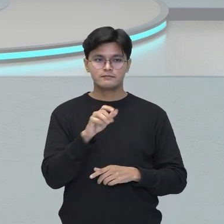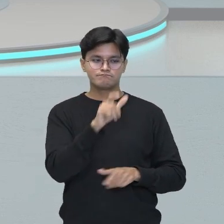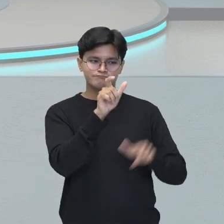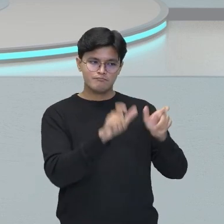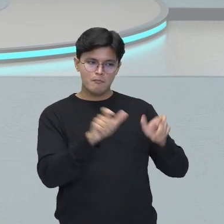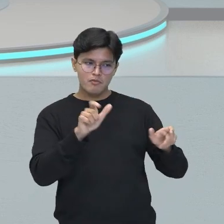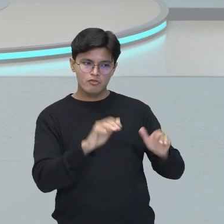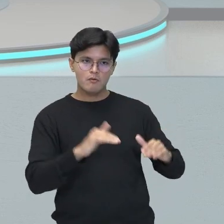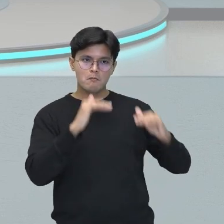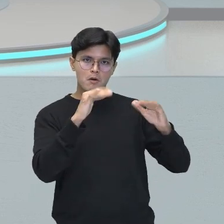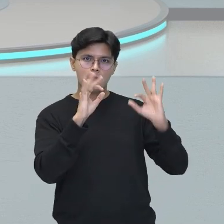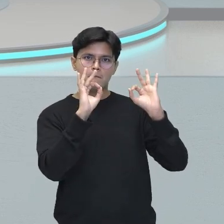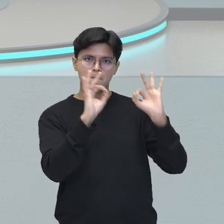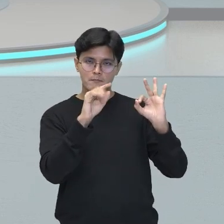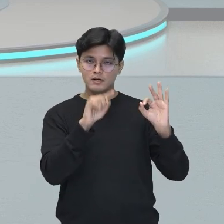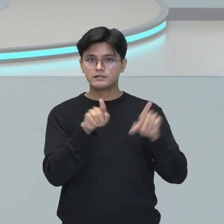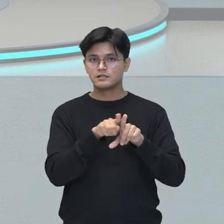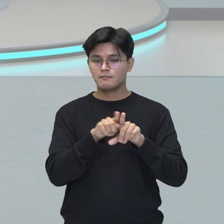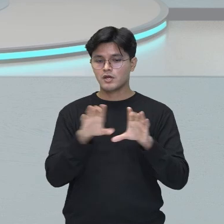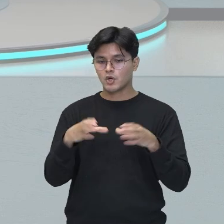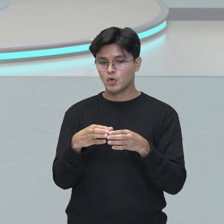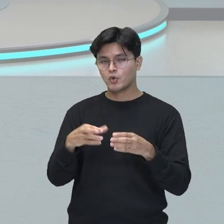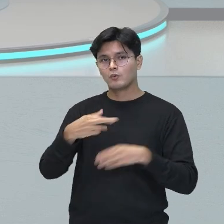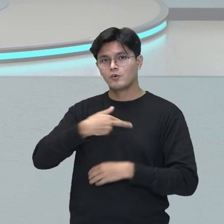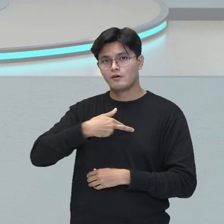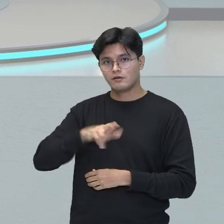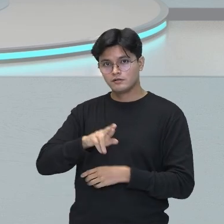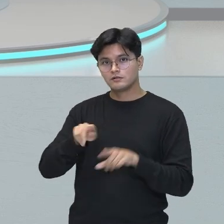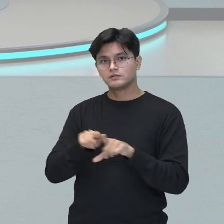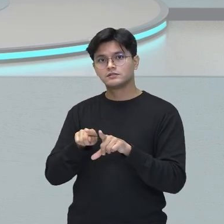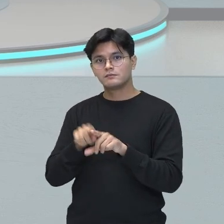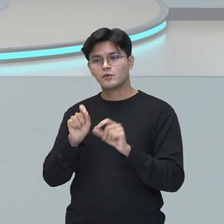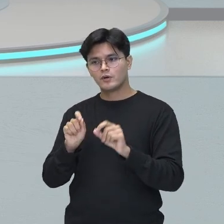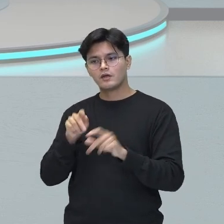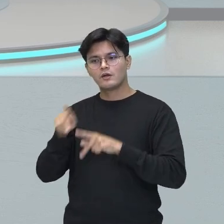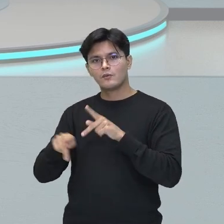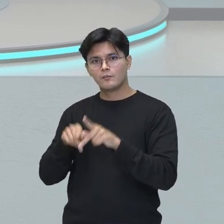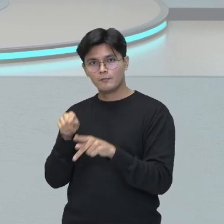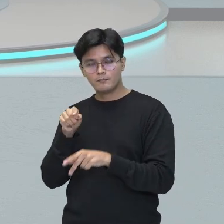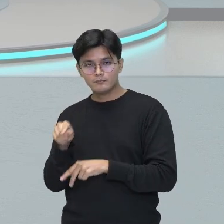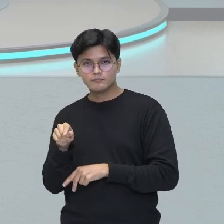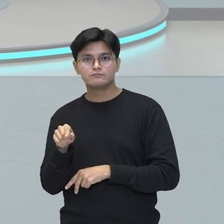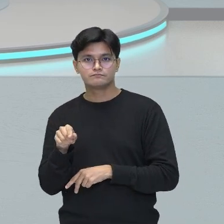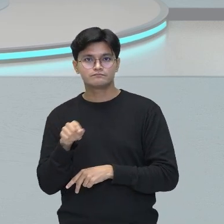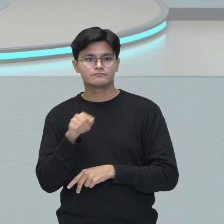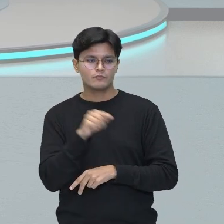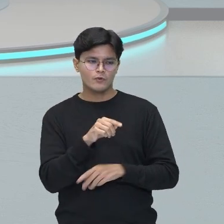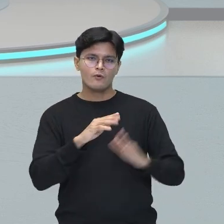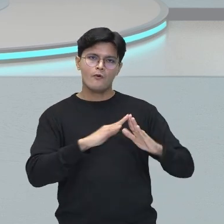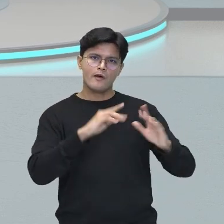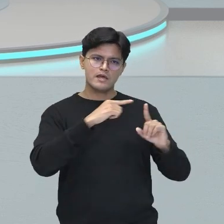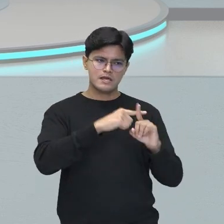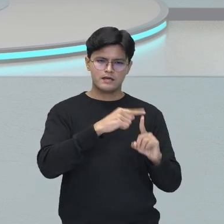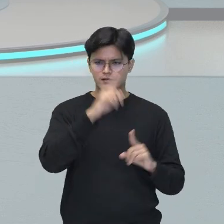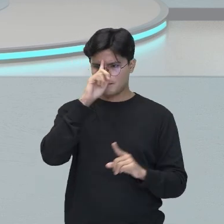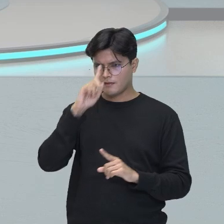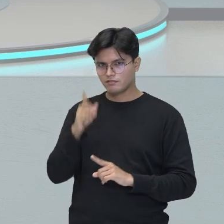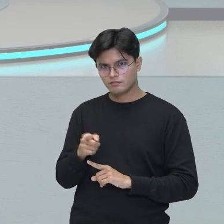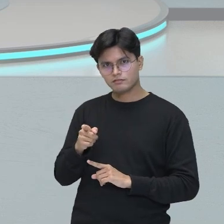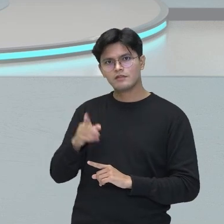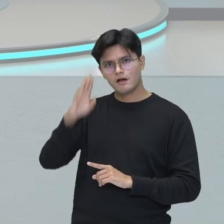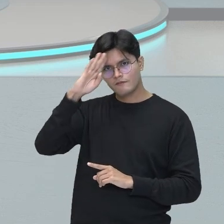igreja que mandava né vezes o antropocentrismo que é